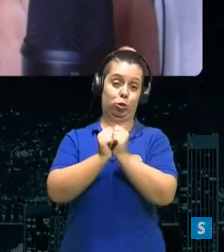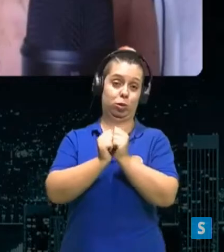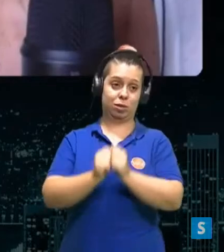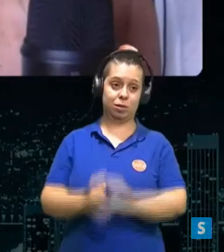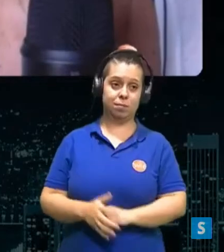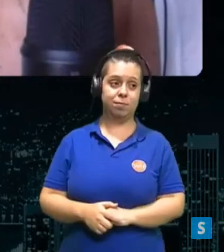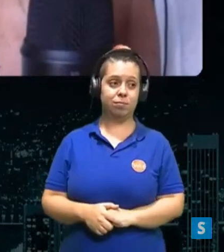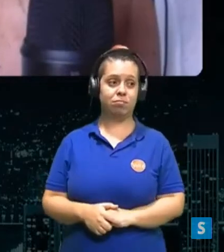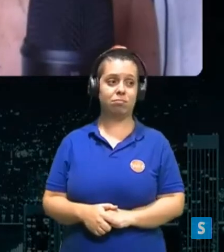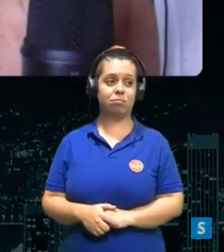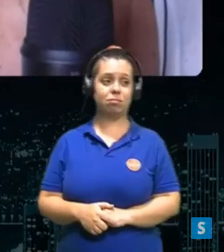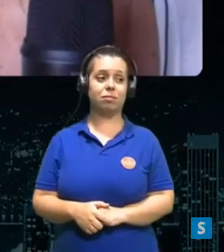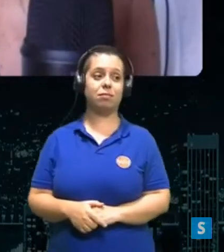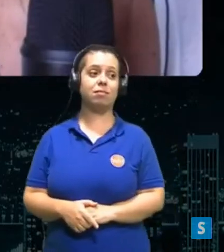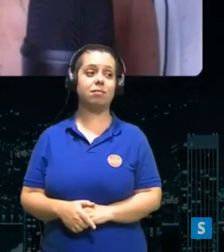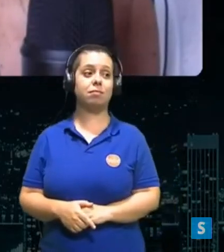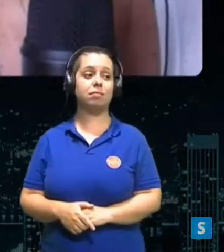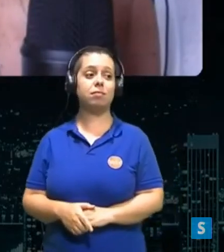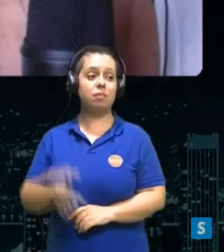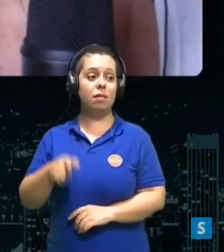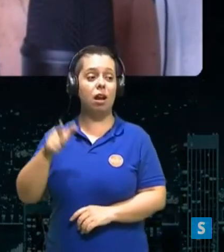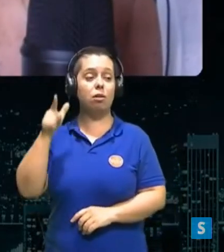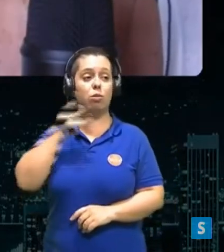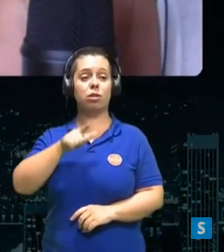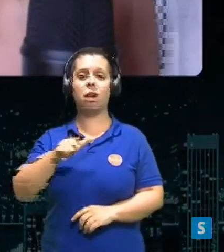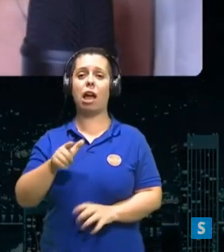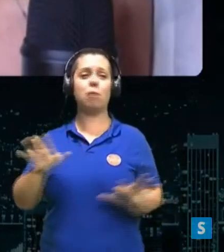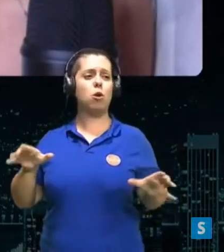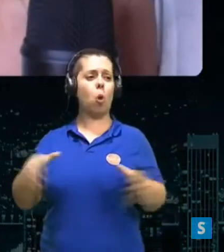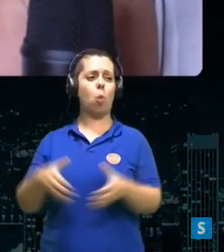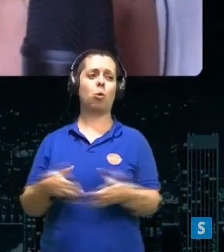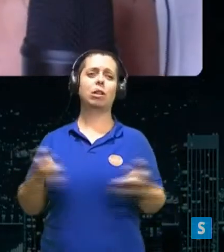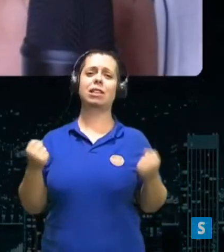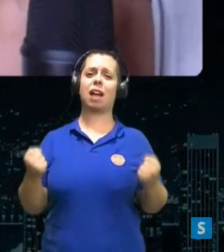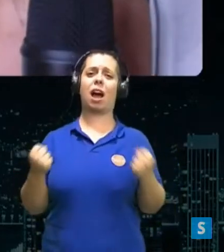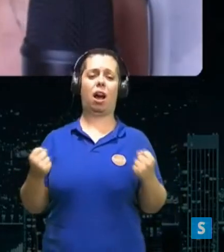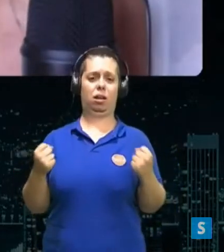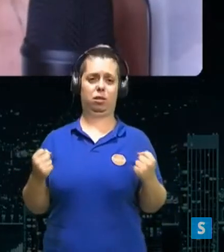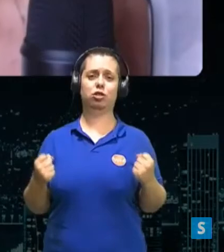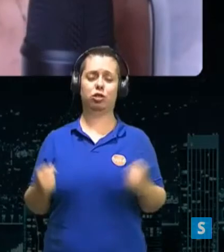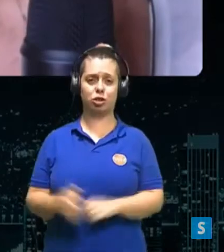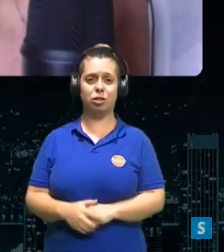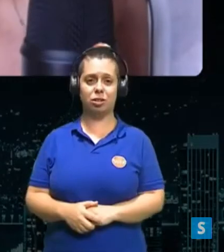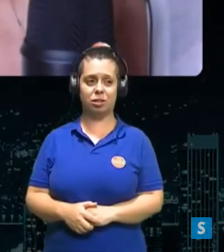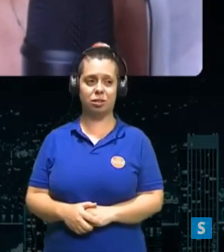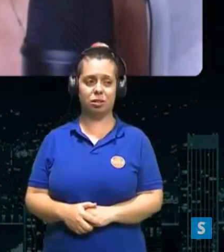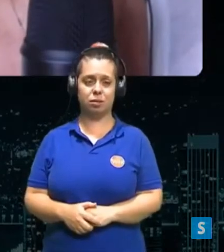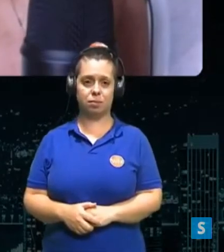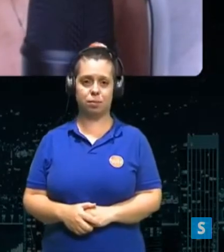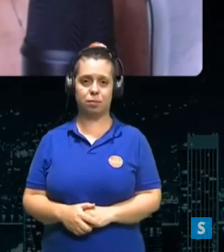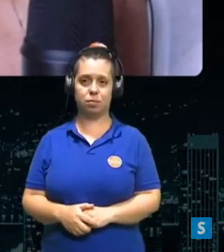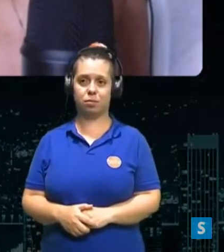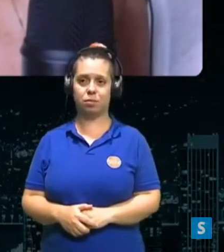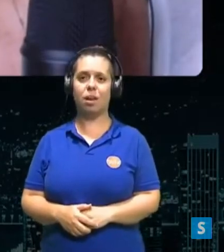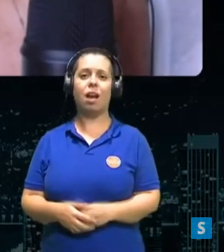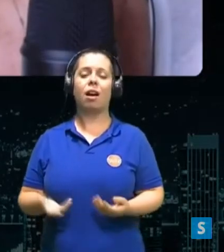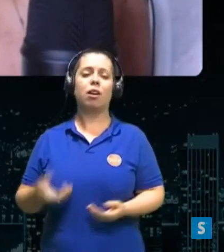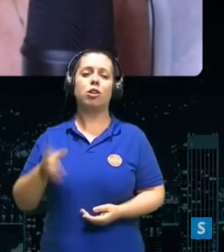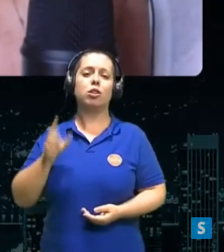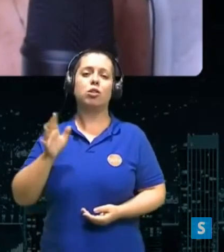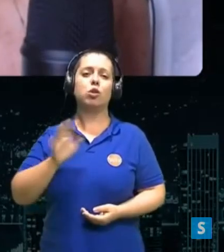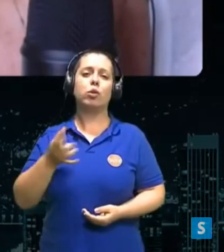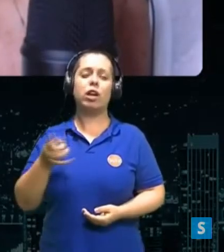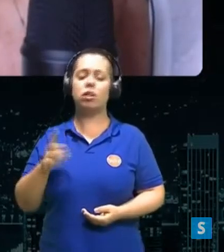isso nos ajuda a sermos uma grande comunidade todo mundo passar o máximo de tempo juntos a gente não quer só saber